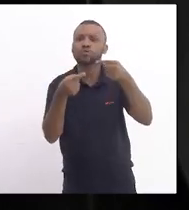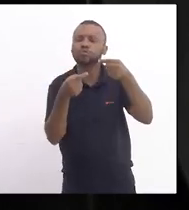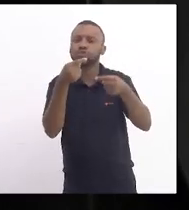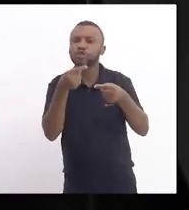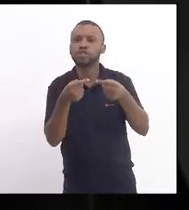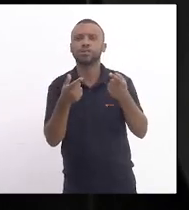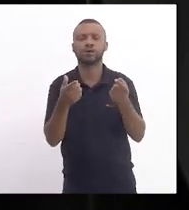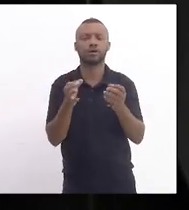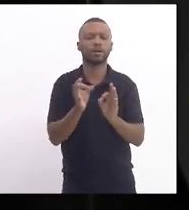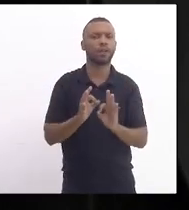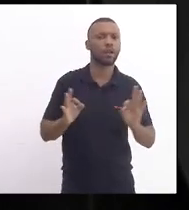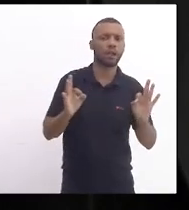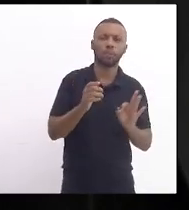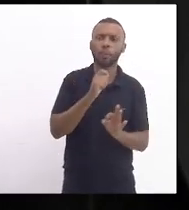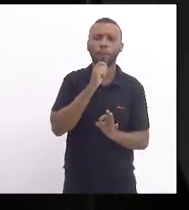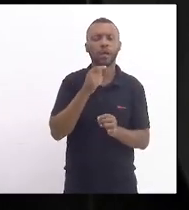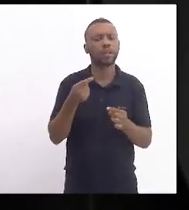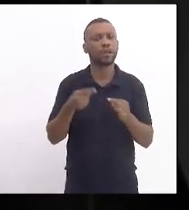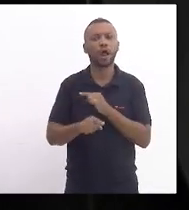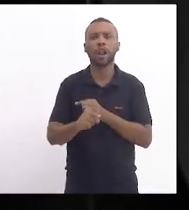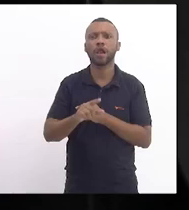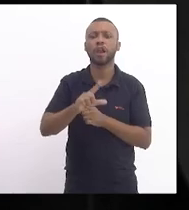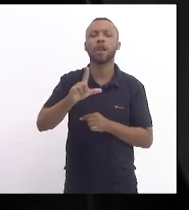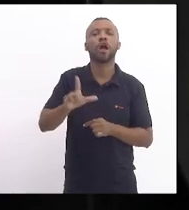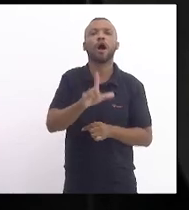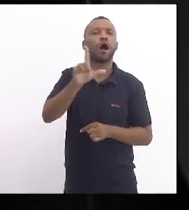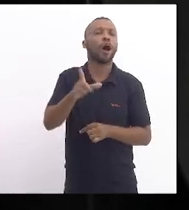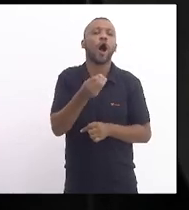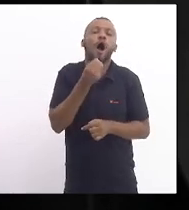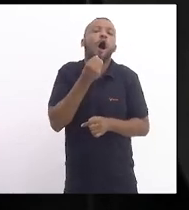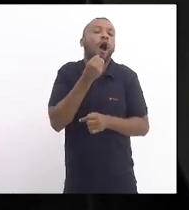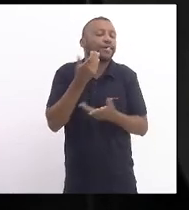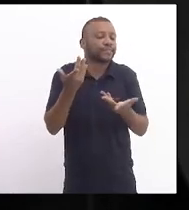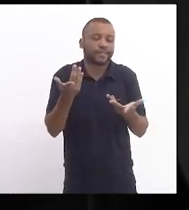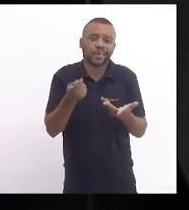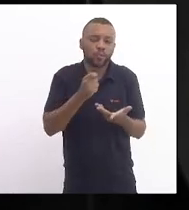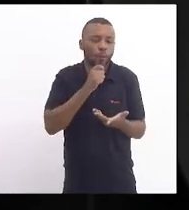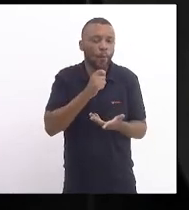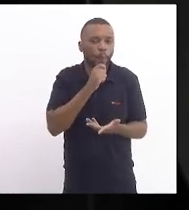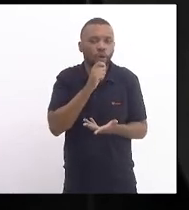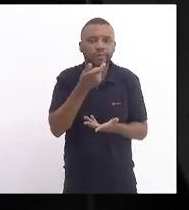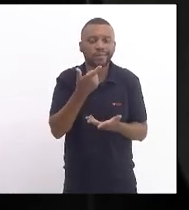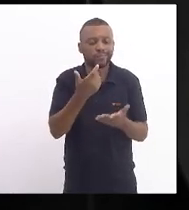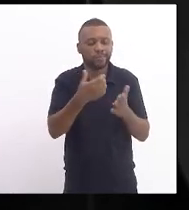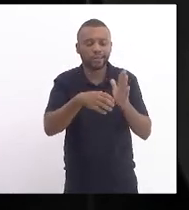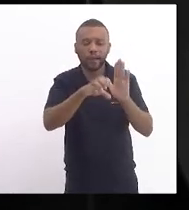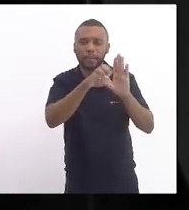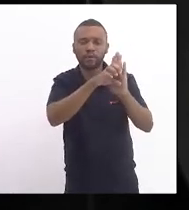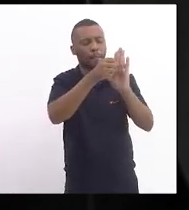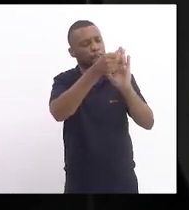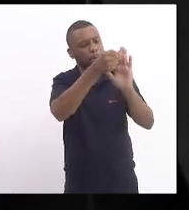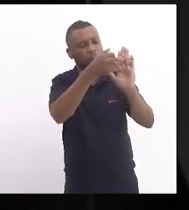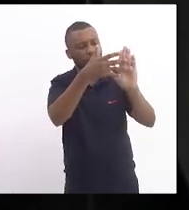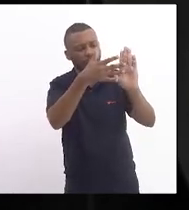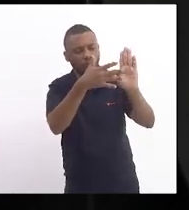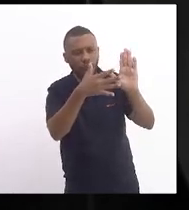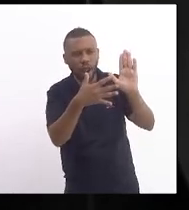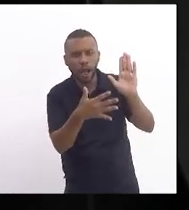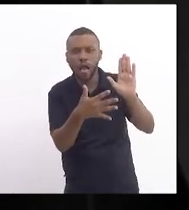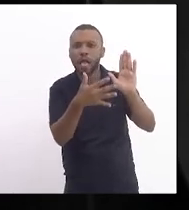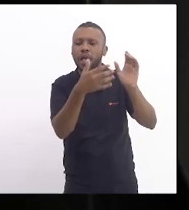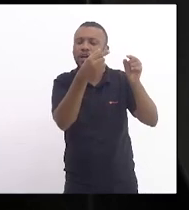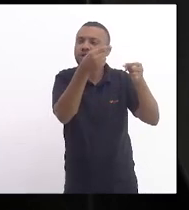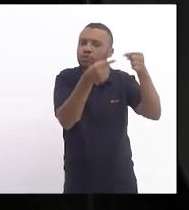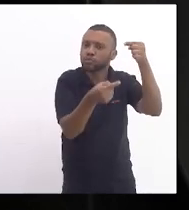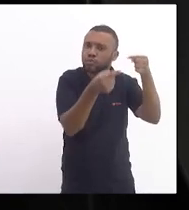para manutenção desse termo ou seja de todo esse capítulo que discute né a